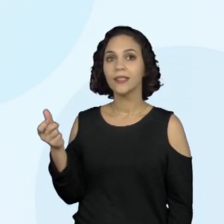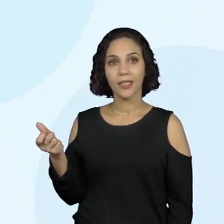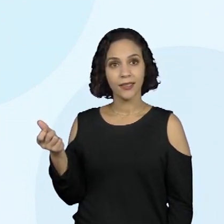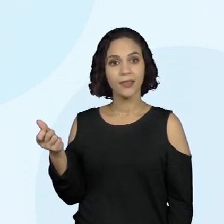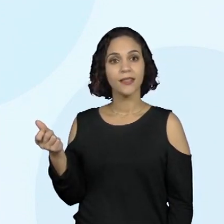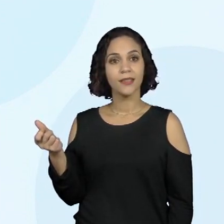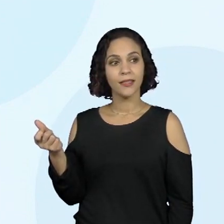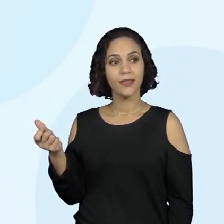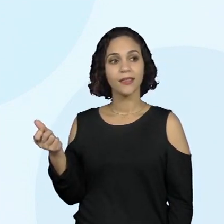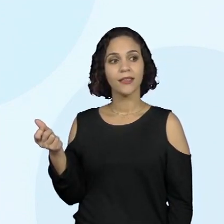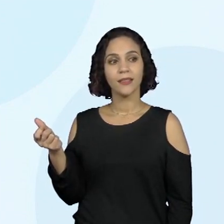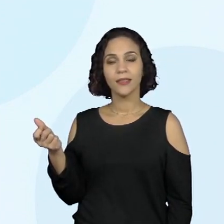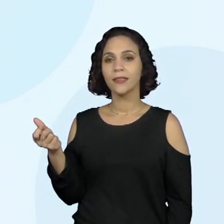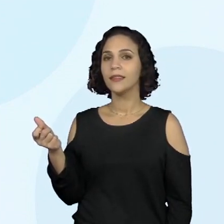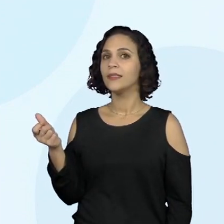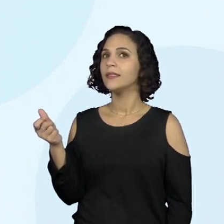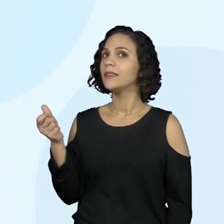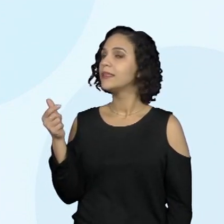6,